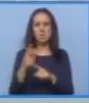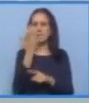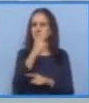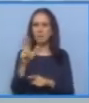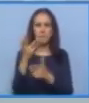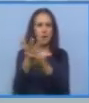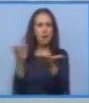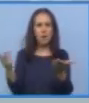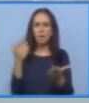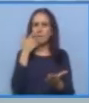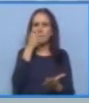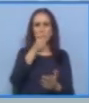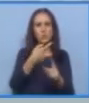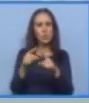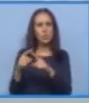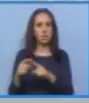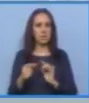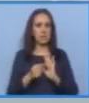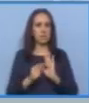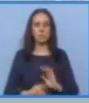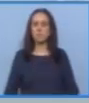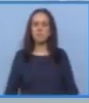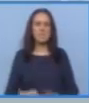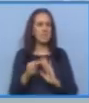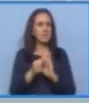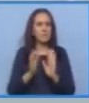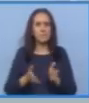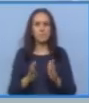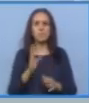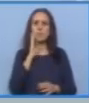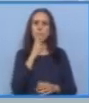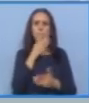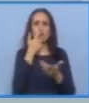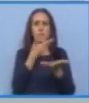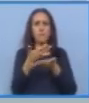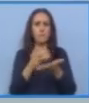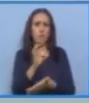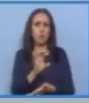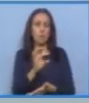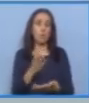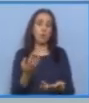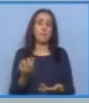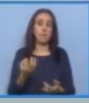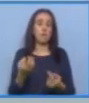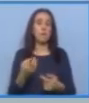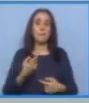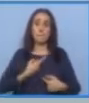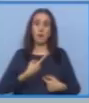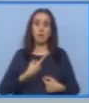sempre. Pessoas diferentes. E não são negativas por isso. Não têm que ser negativas, depende da forma como lidamos com isso. Agora, claro que ela exige